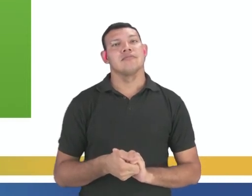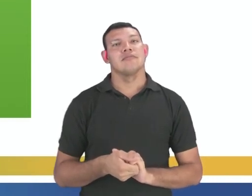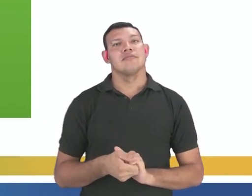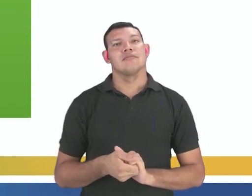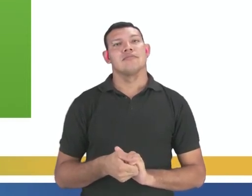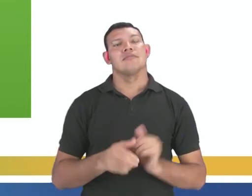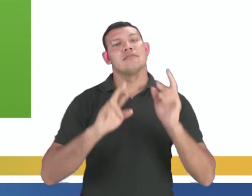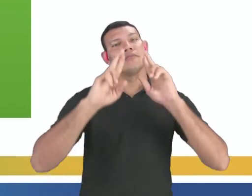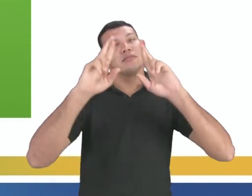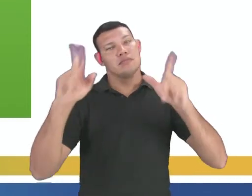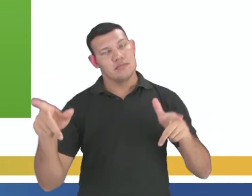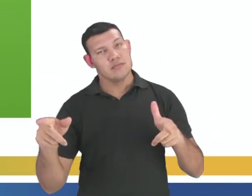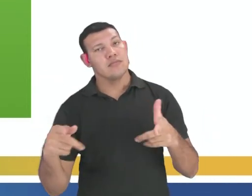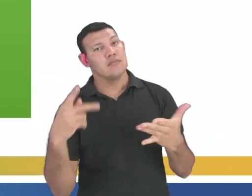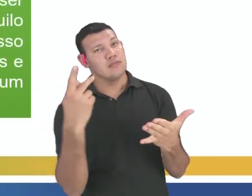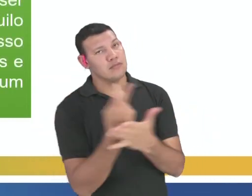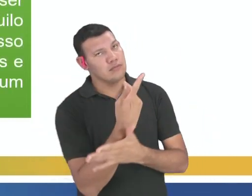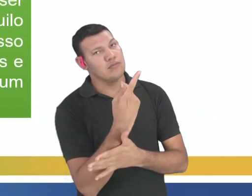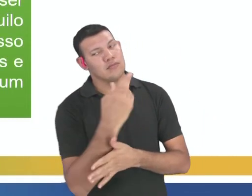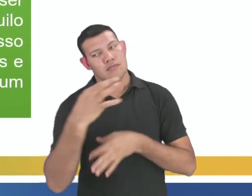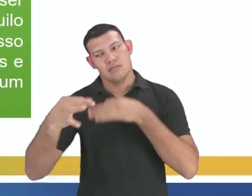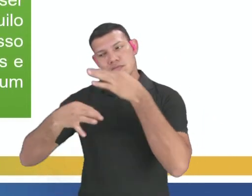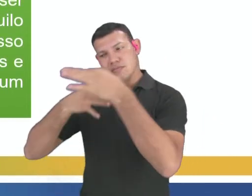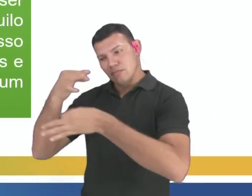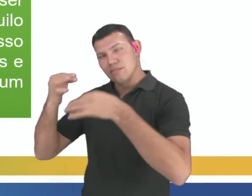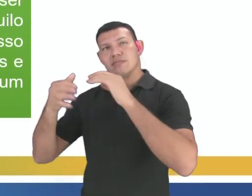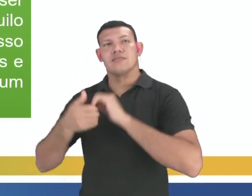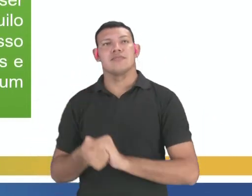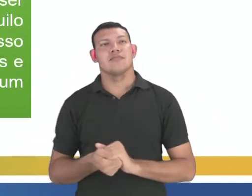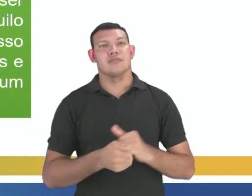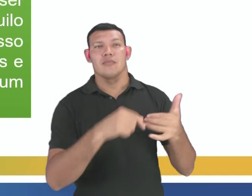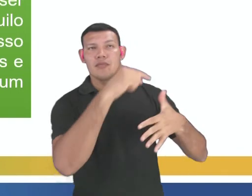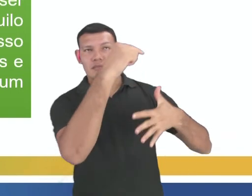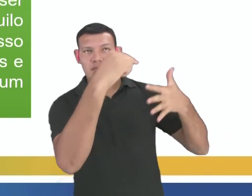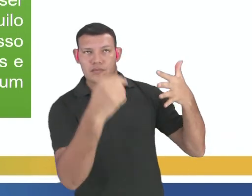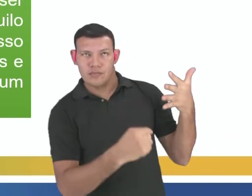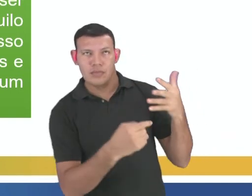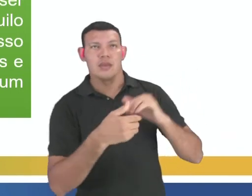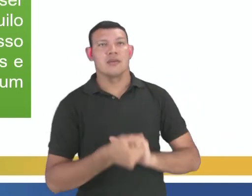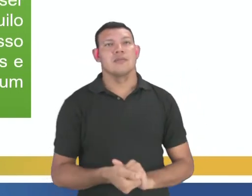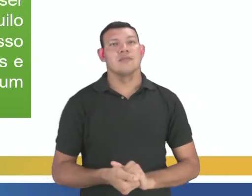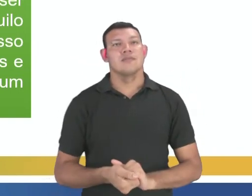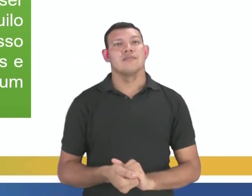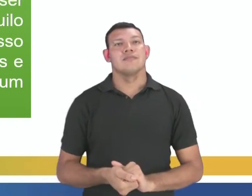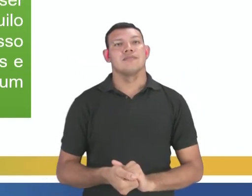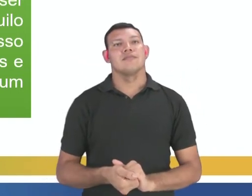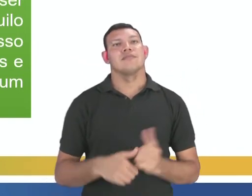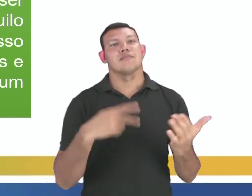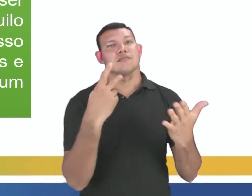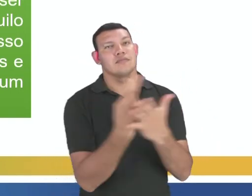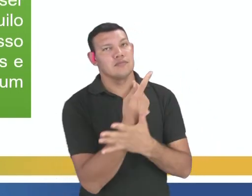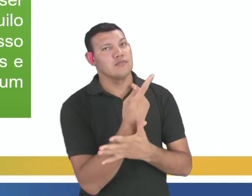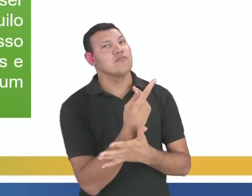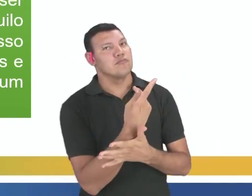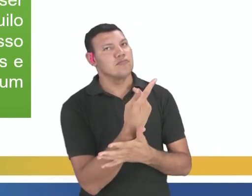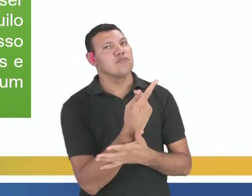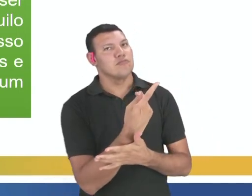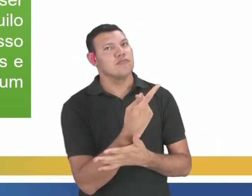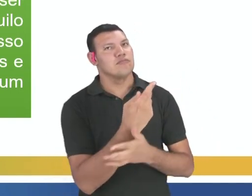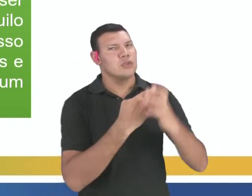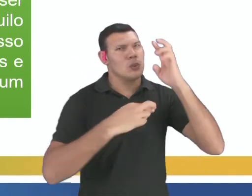a diferença do fato para a opinião. Outro elemento importante. Portanto, o fato é o